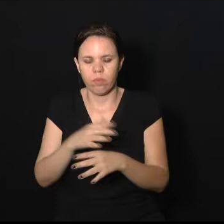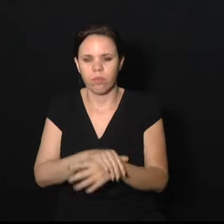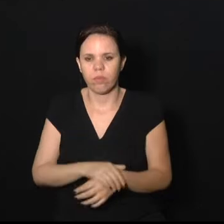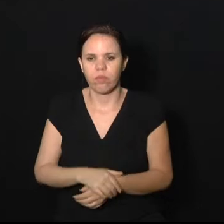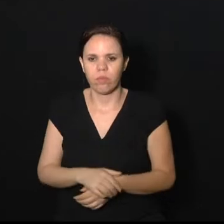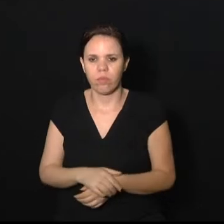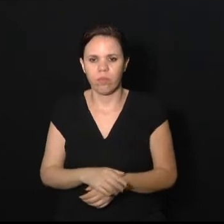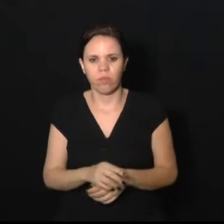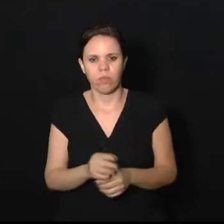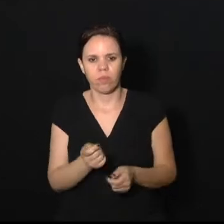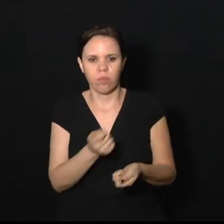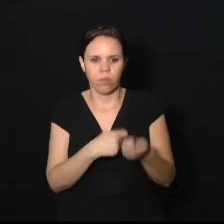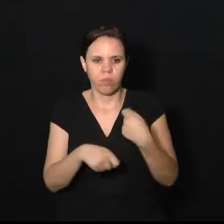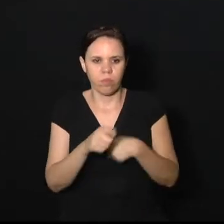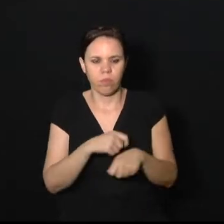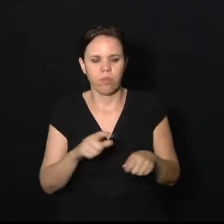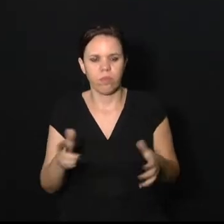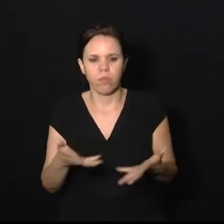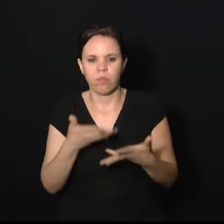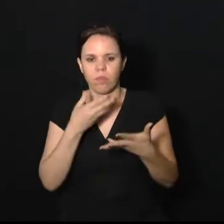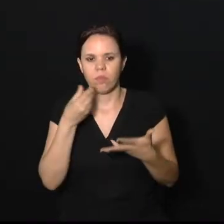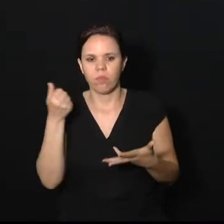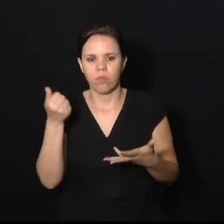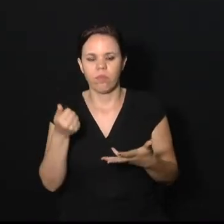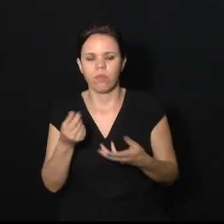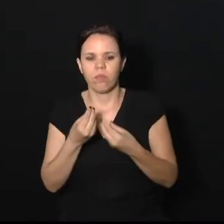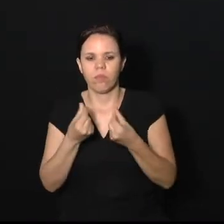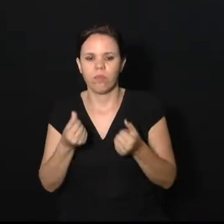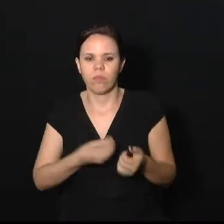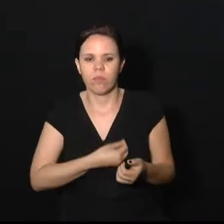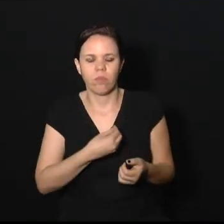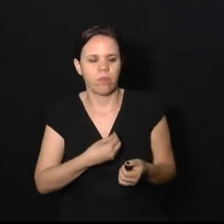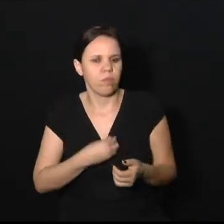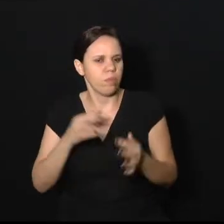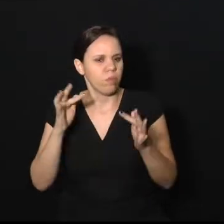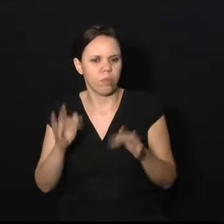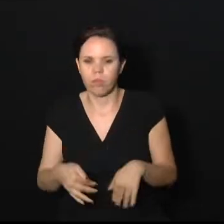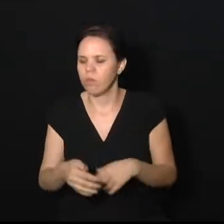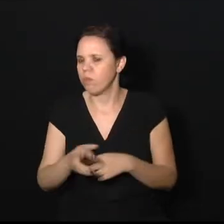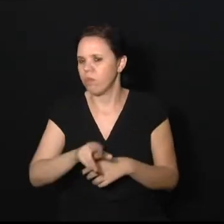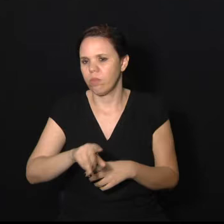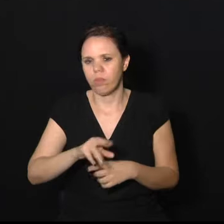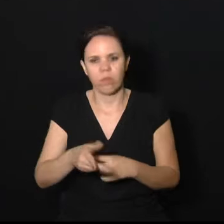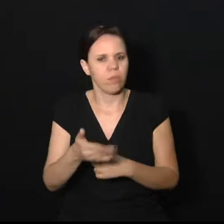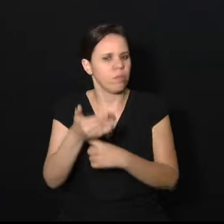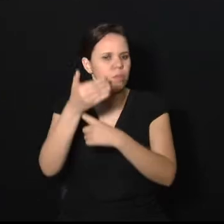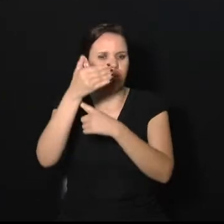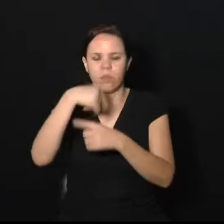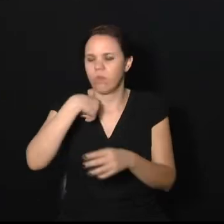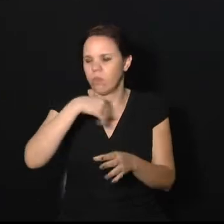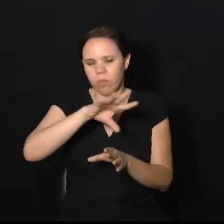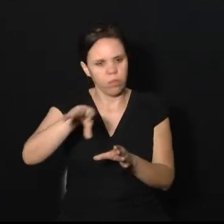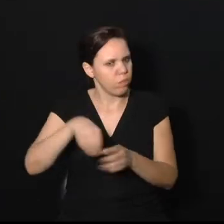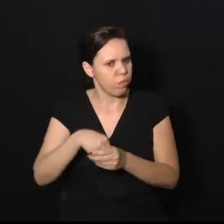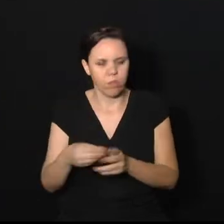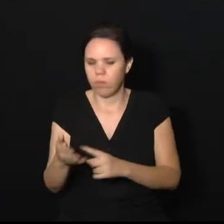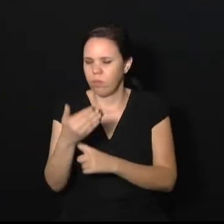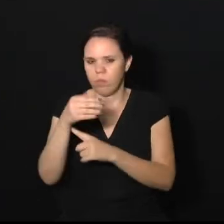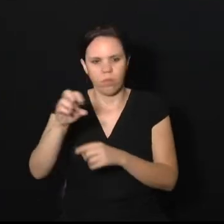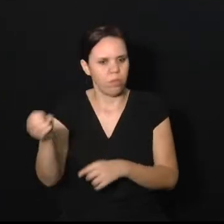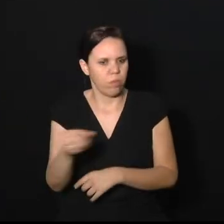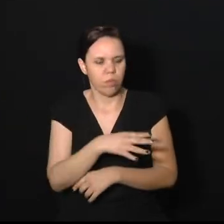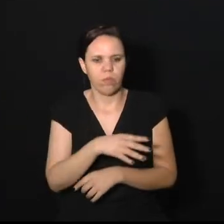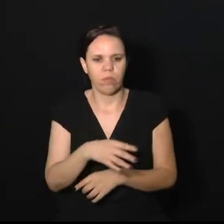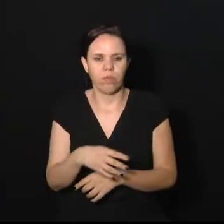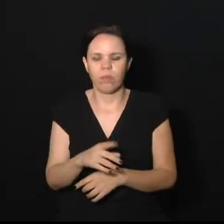que é principal de gerar maior qualidade de vida. Né? O fim não é a tecnologia, não é eu inserir uma tecnologia nova pela